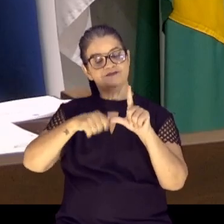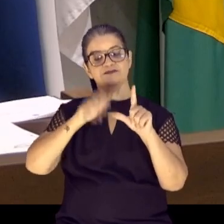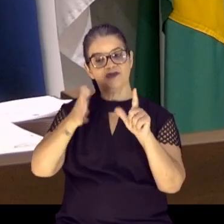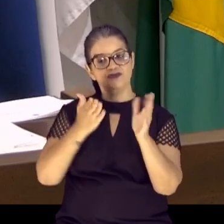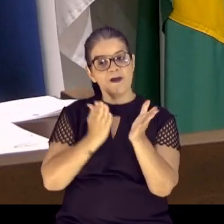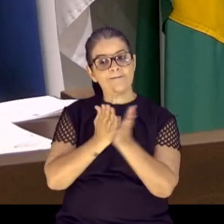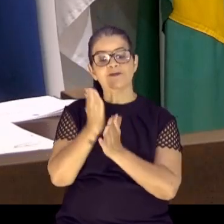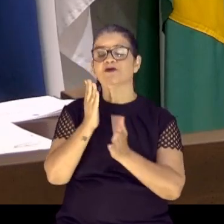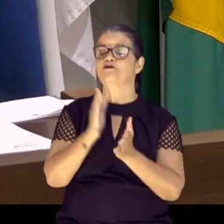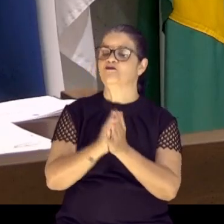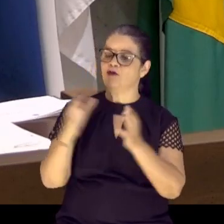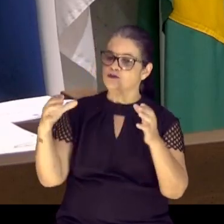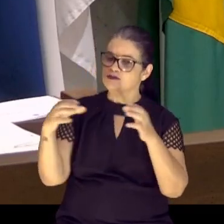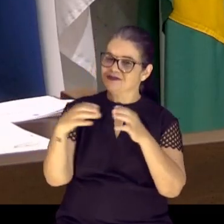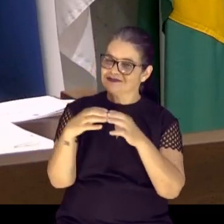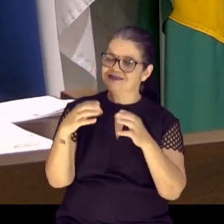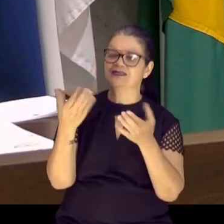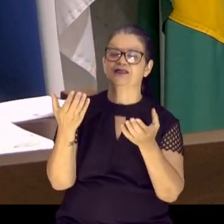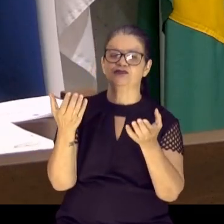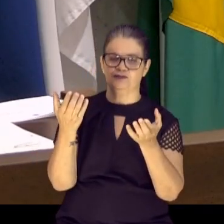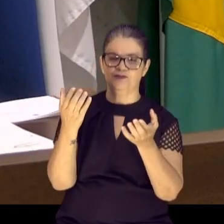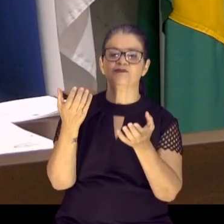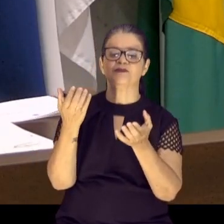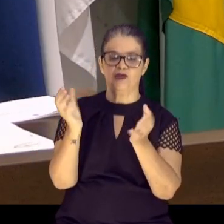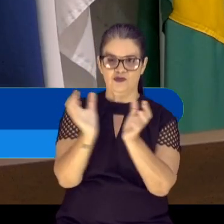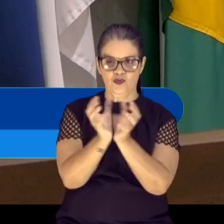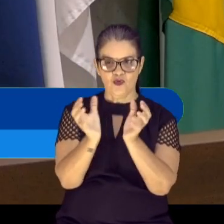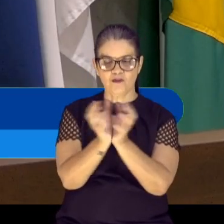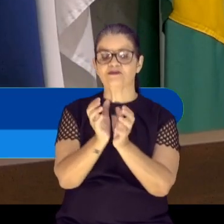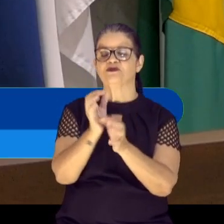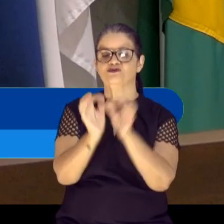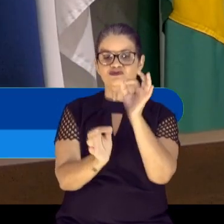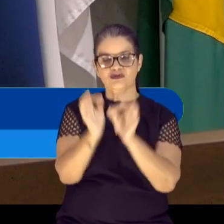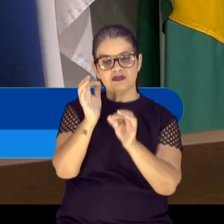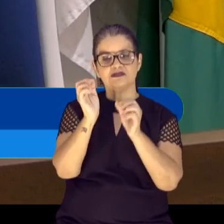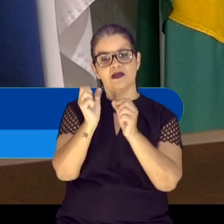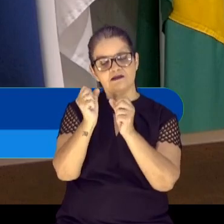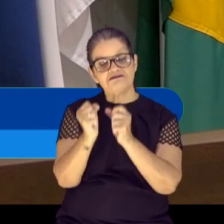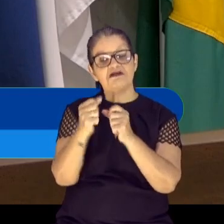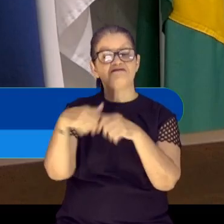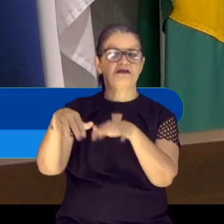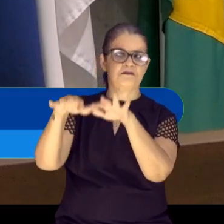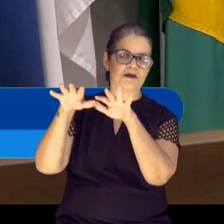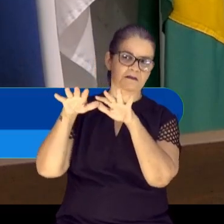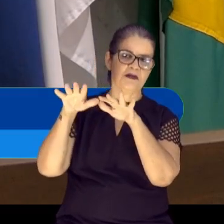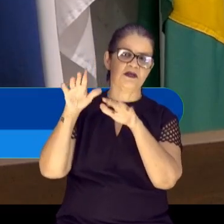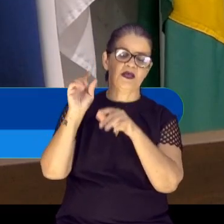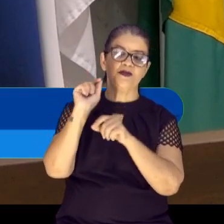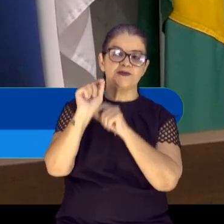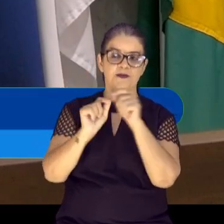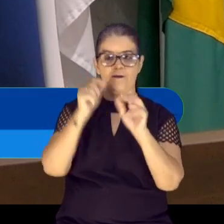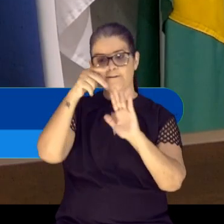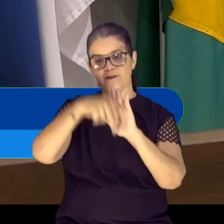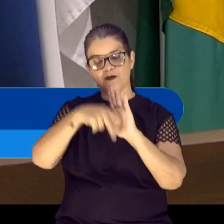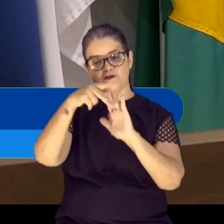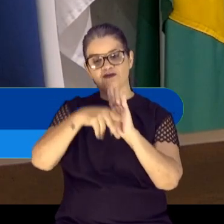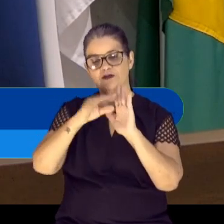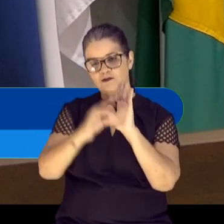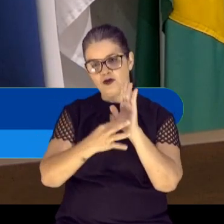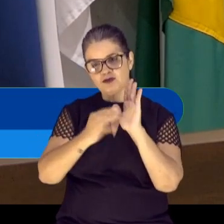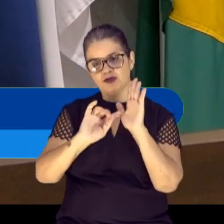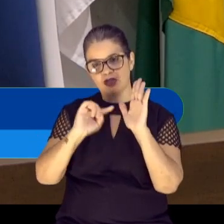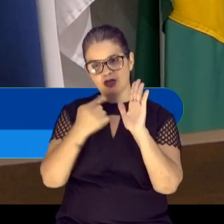essa casa já aprovou, não sei, da Comissão de Justiça, e deve estar indo para plenário nos próximos dias, nosso querido Bosco, um projeto de nossa autoria